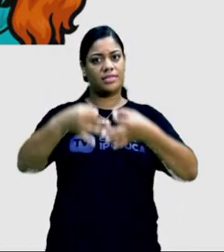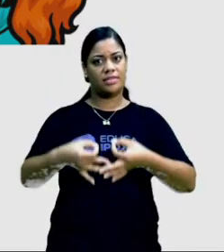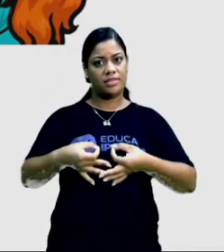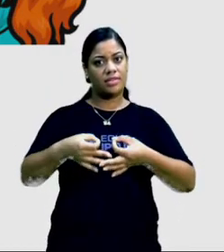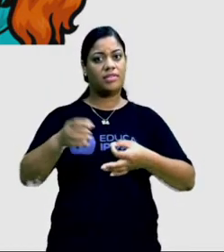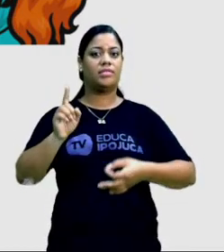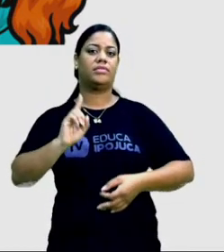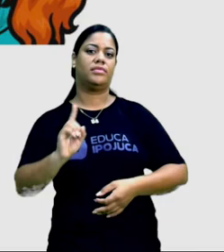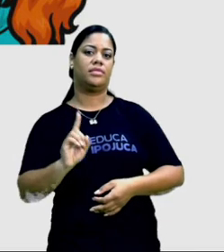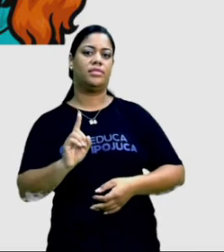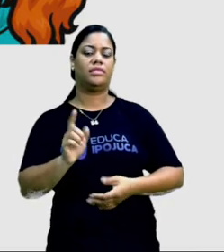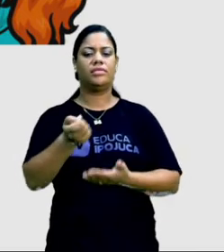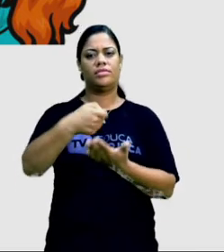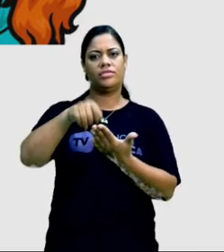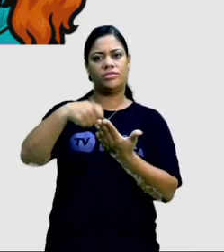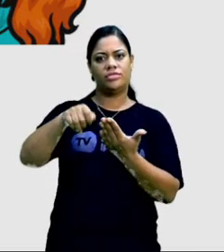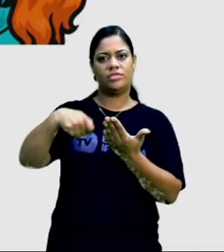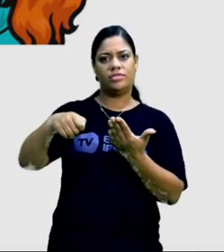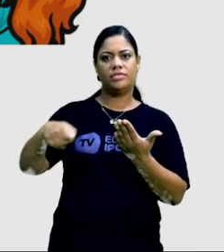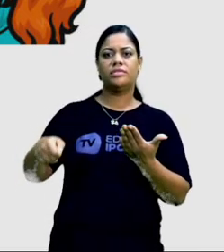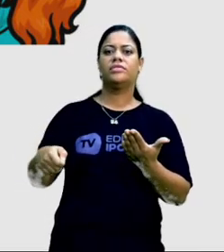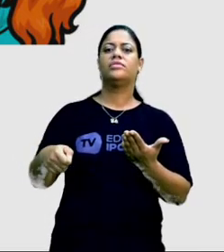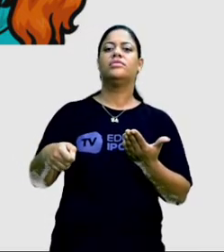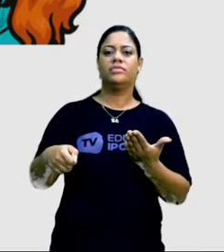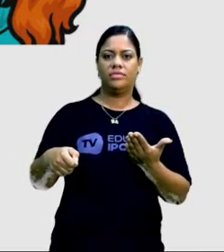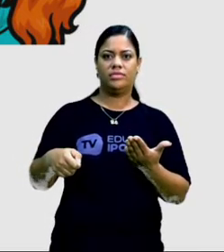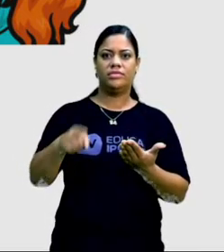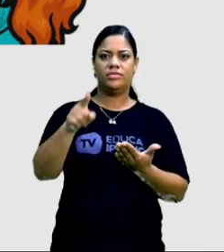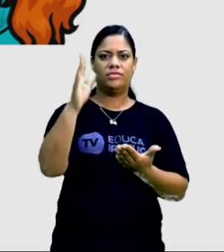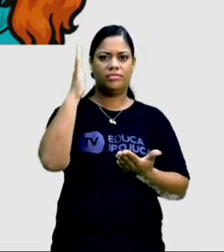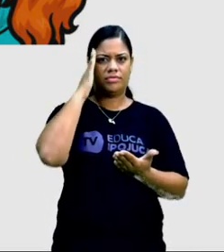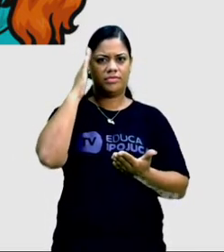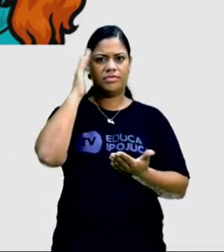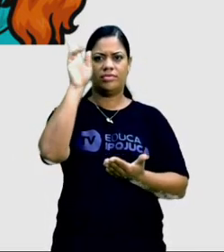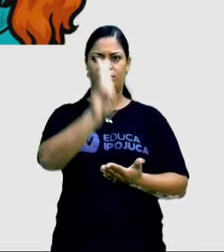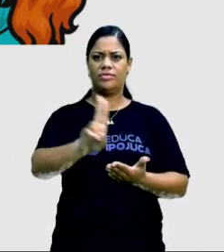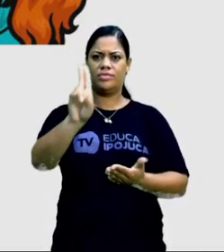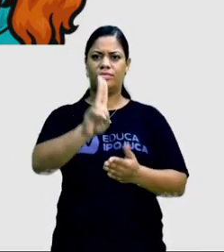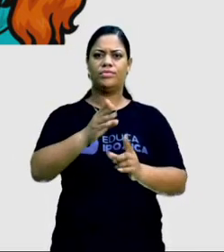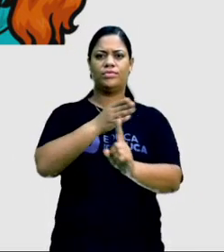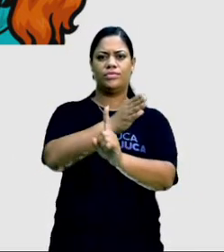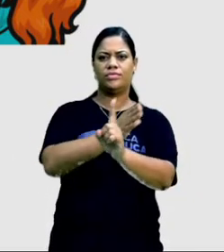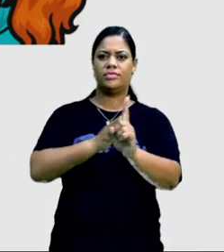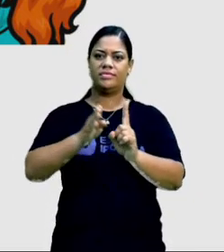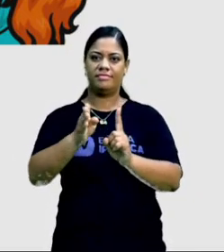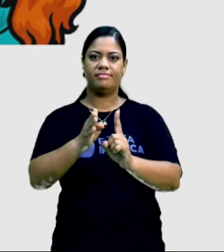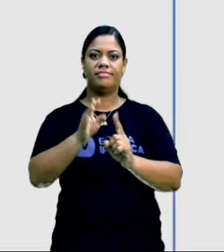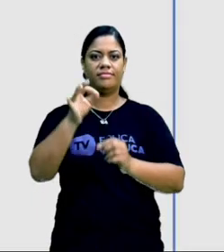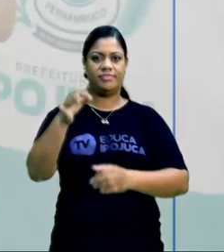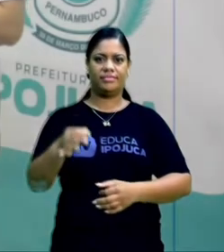ou não. Escrevam no caderno, coloque aí a sua percepção sobre esse uso dos modalizadores, tá bom?